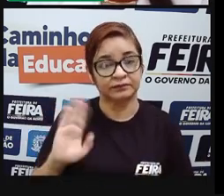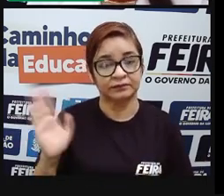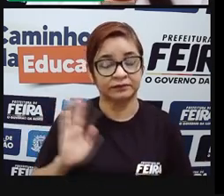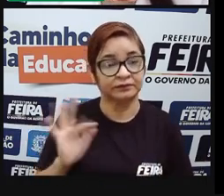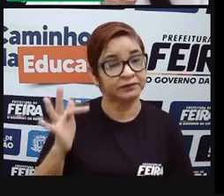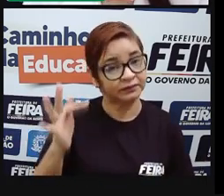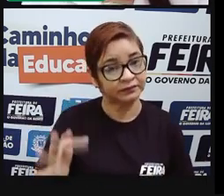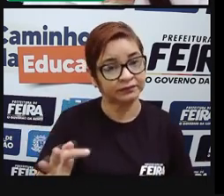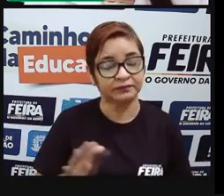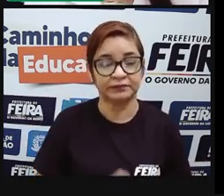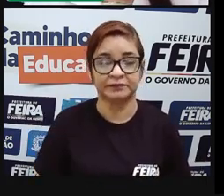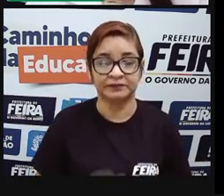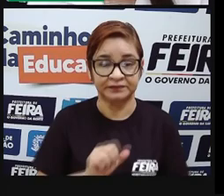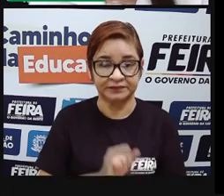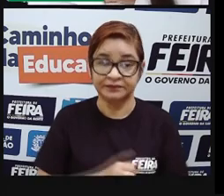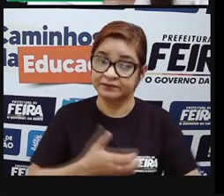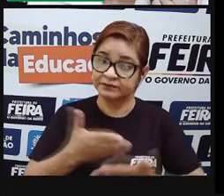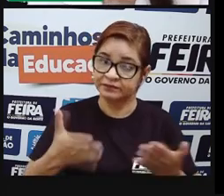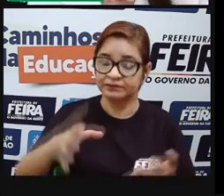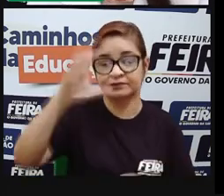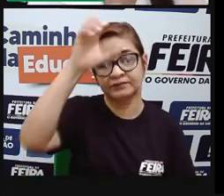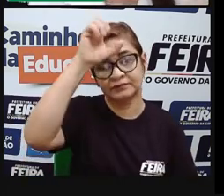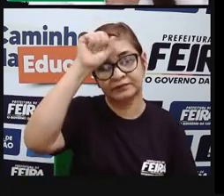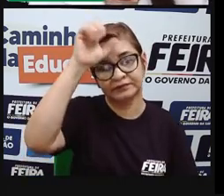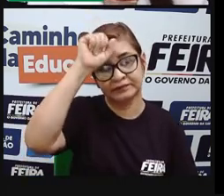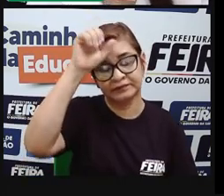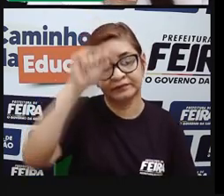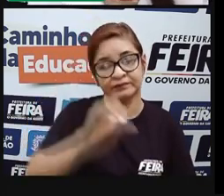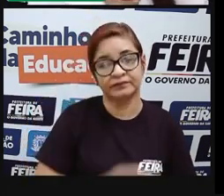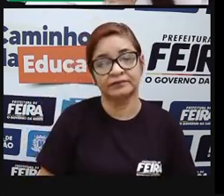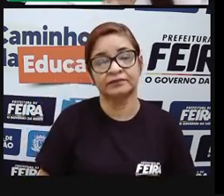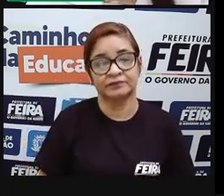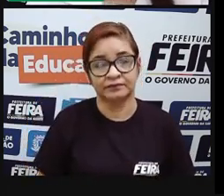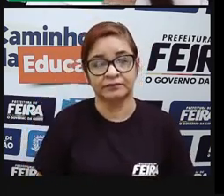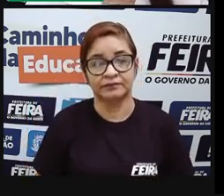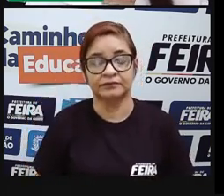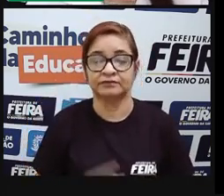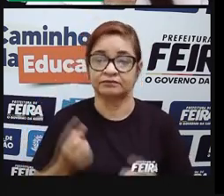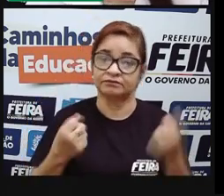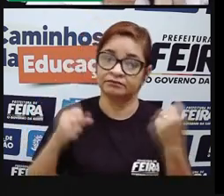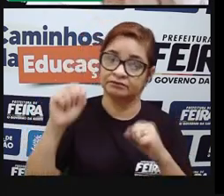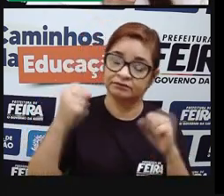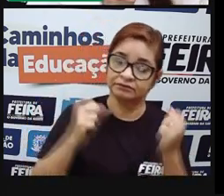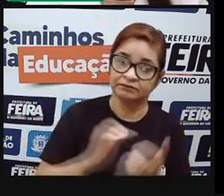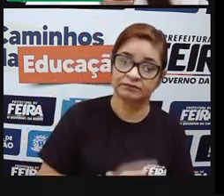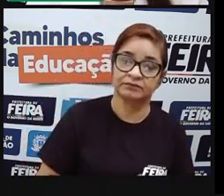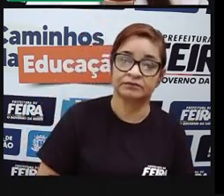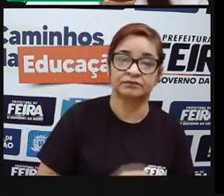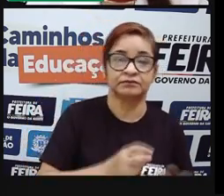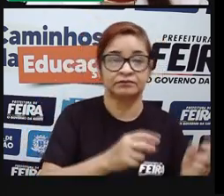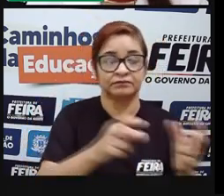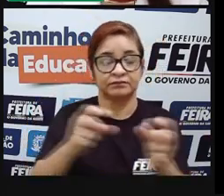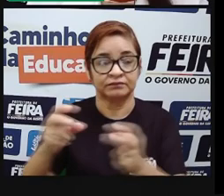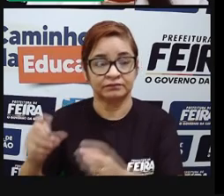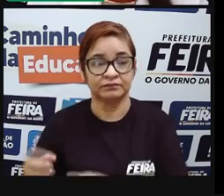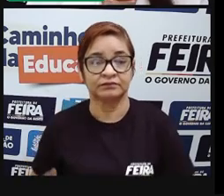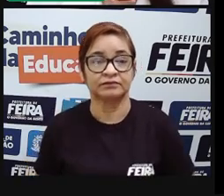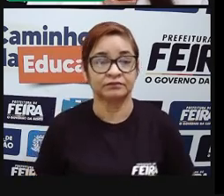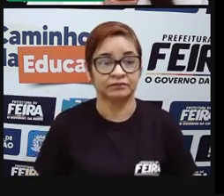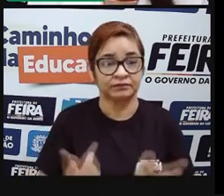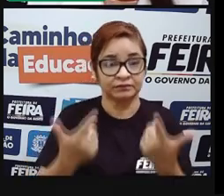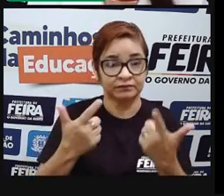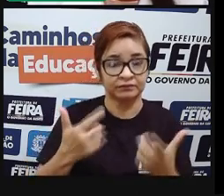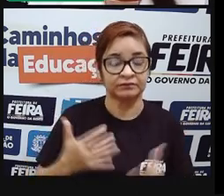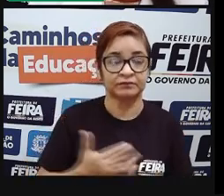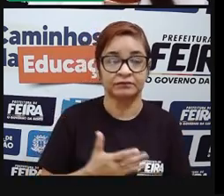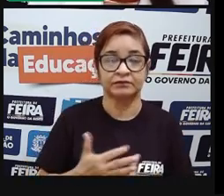aula Espero que você tenha aprendido um pouco sobre o que é comércio a indústria e as atividades econômicas da tua cidade Tá